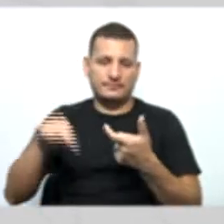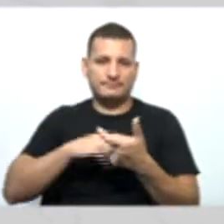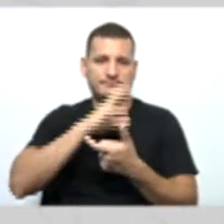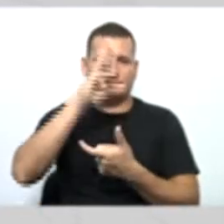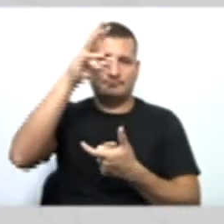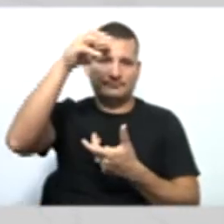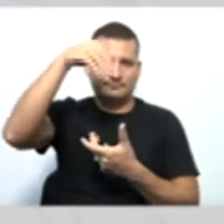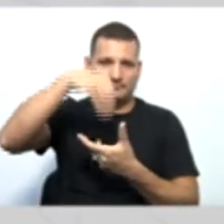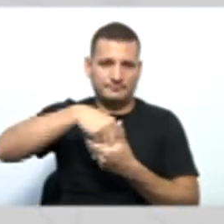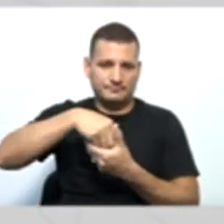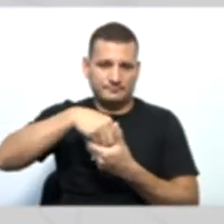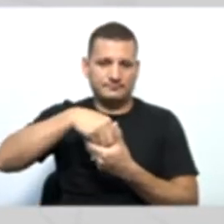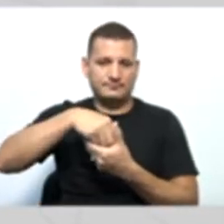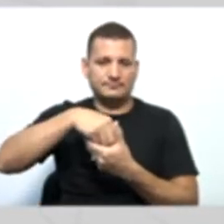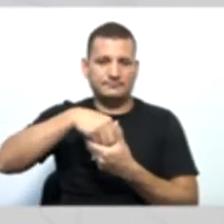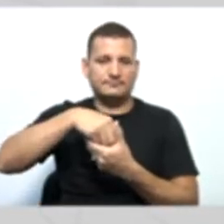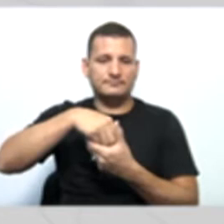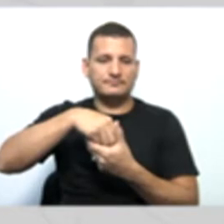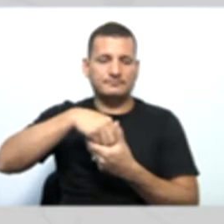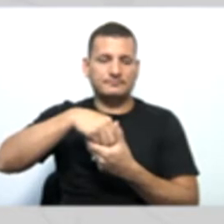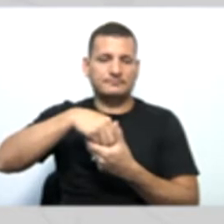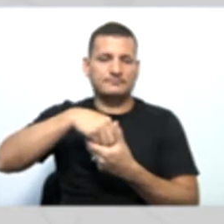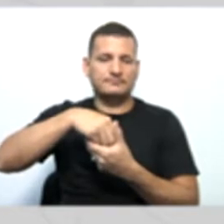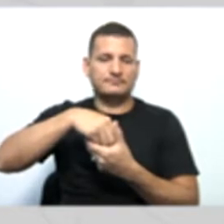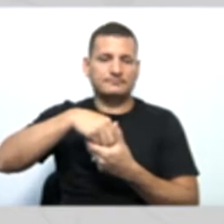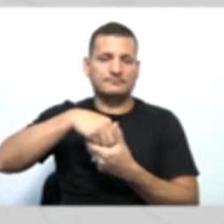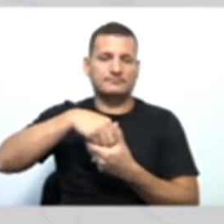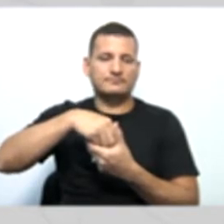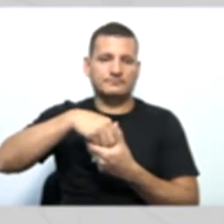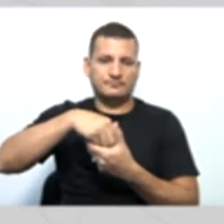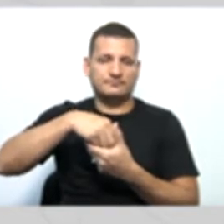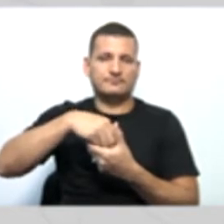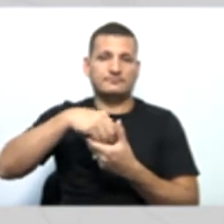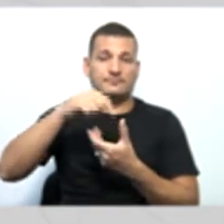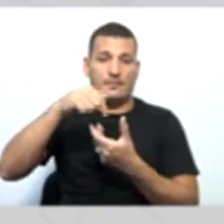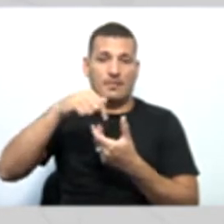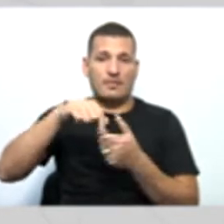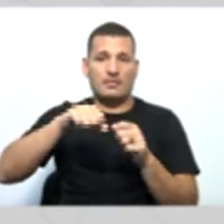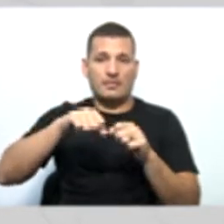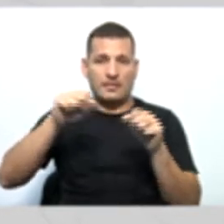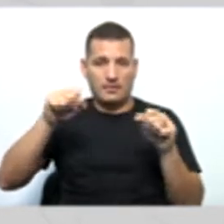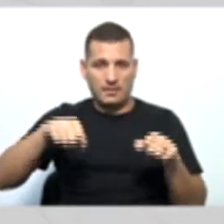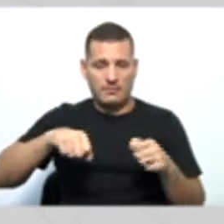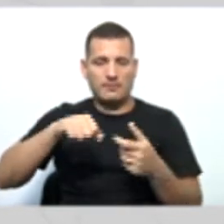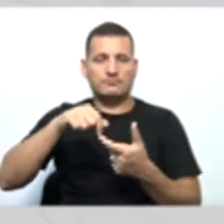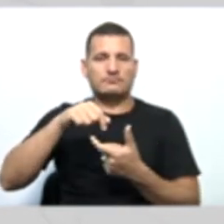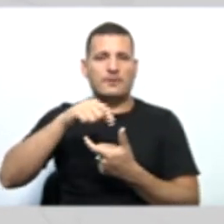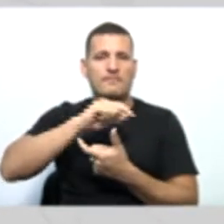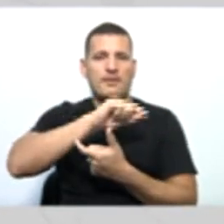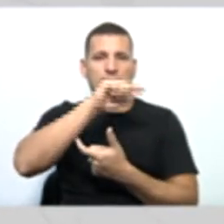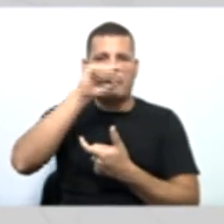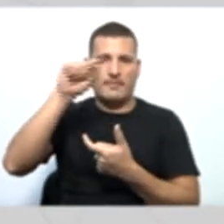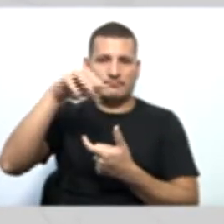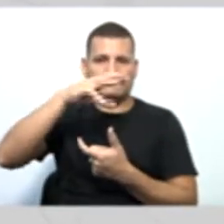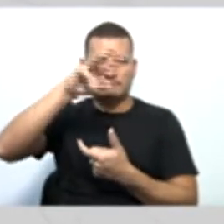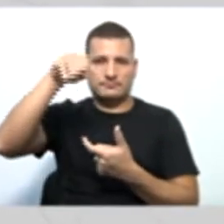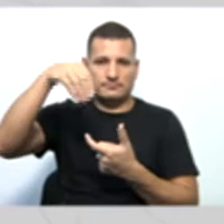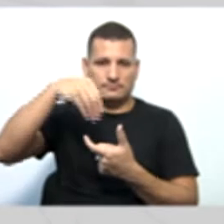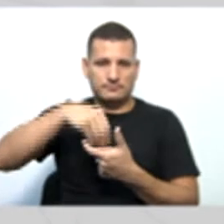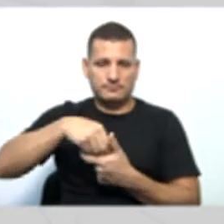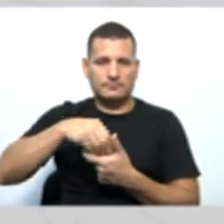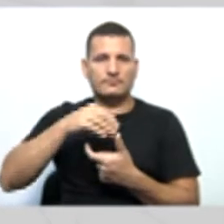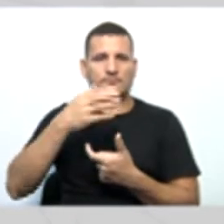aqui, ó, eles estão relacionados ao quê? Ao meu sistema. Então, o que quer dizer? Se eu quiser fazer